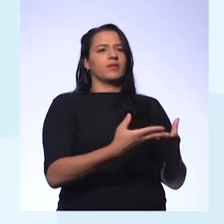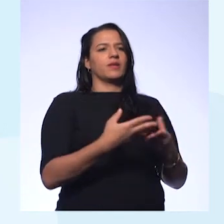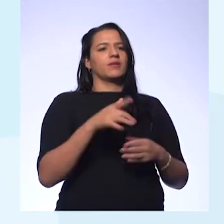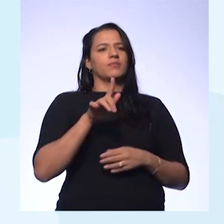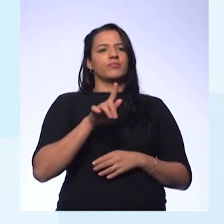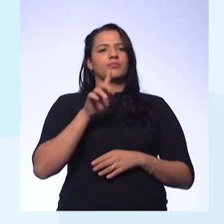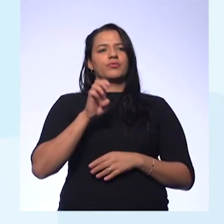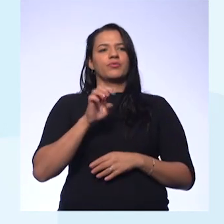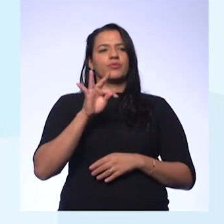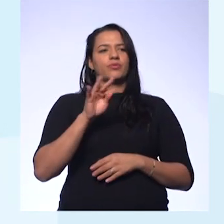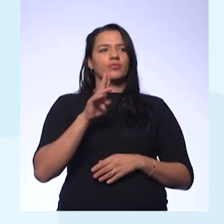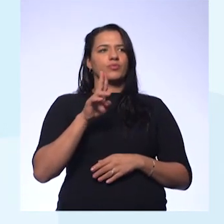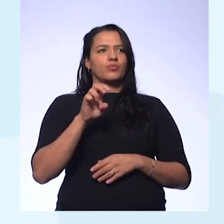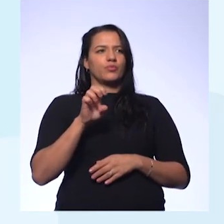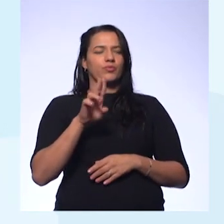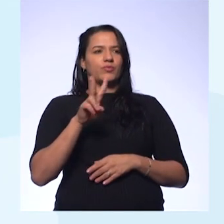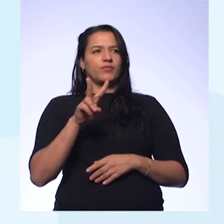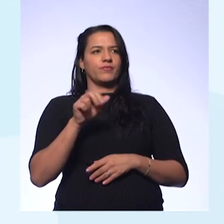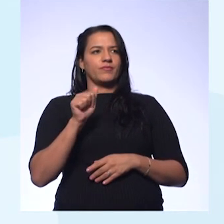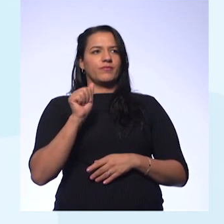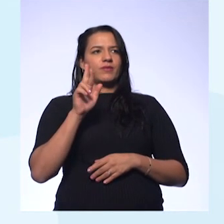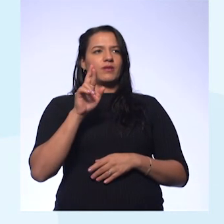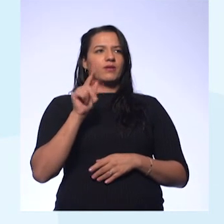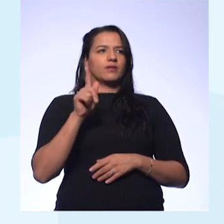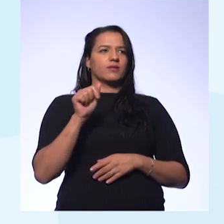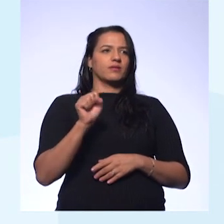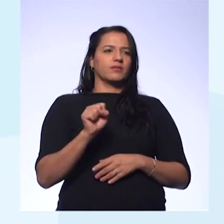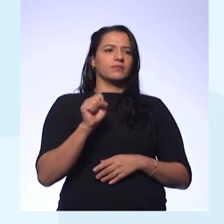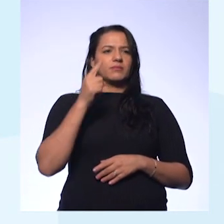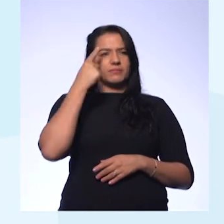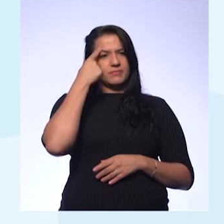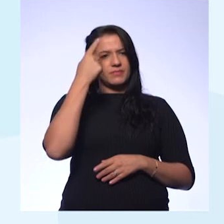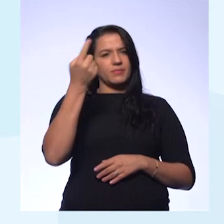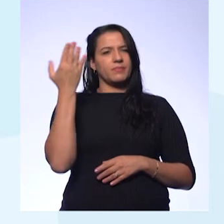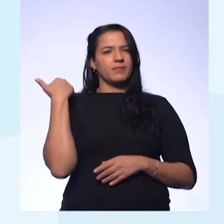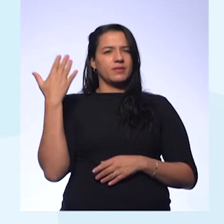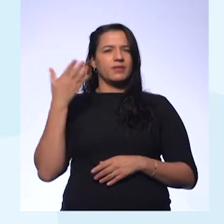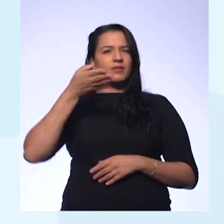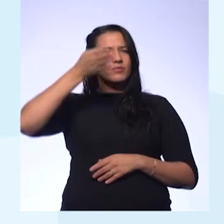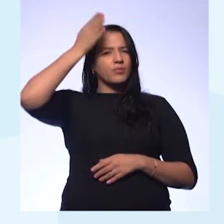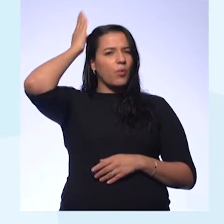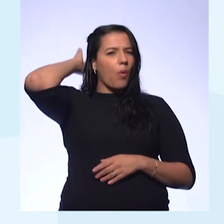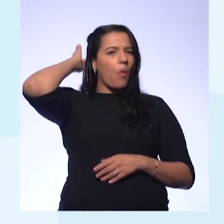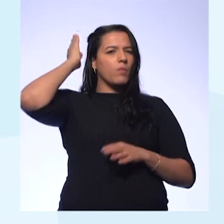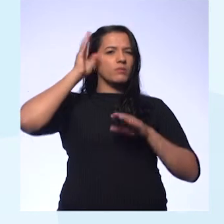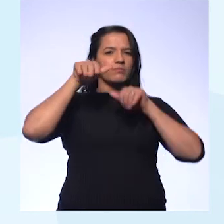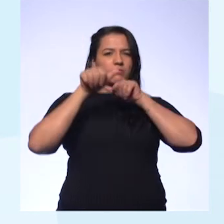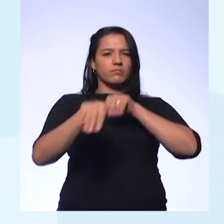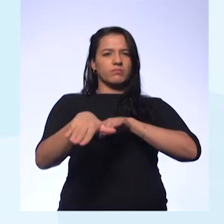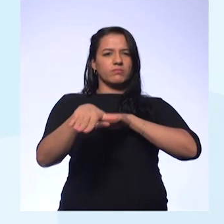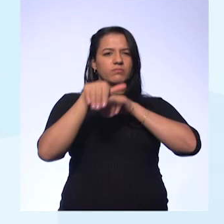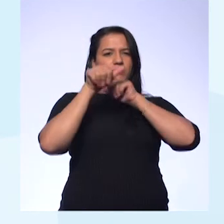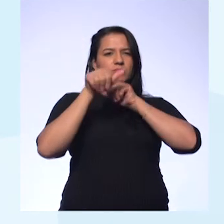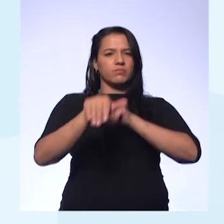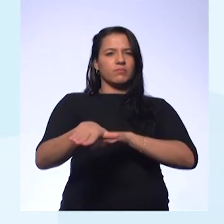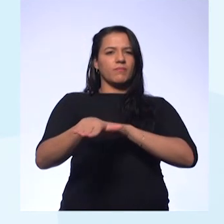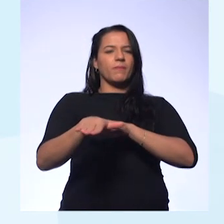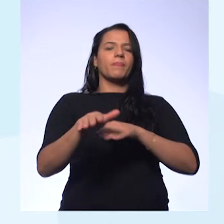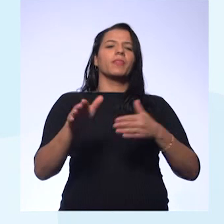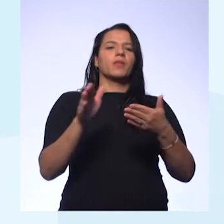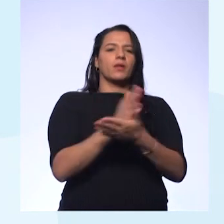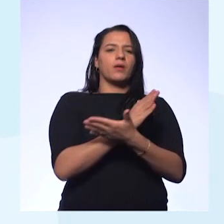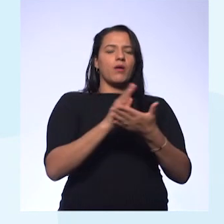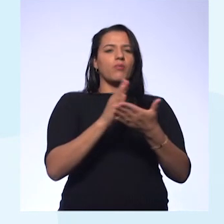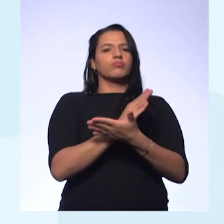aula aqui sobre o fascismo, que teve a marcha sobre Roma, né? Foi uma coisa bem parecida, na verdade, né? Alguns